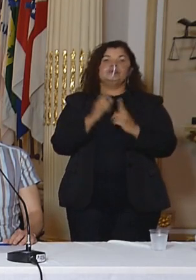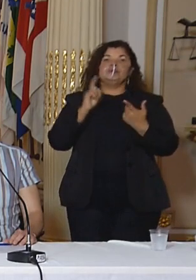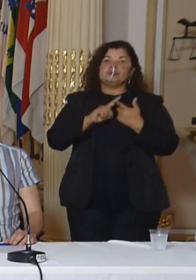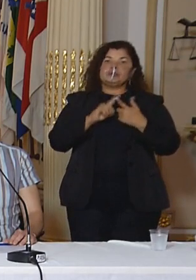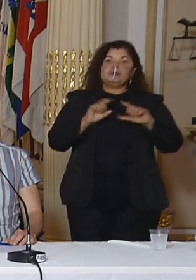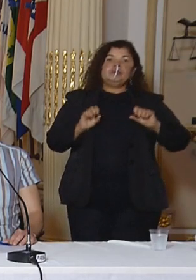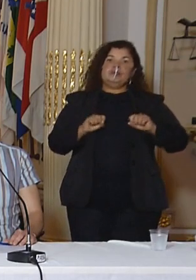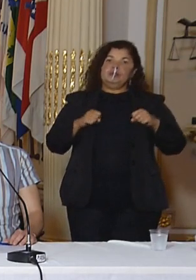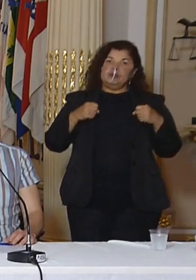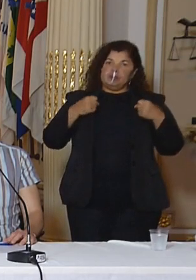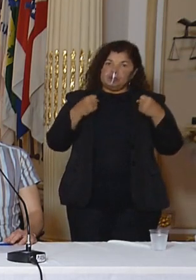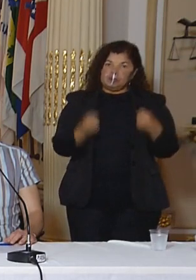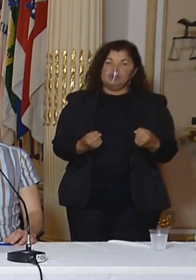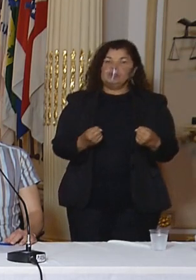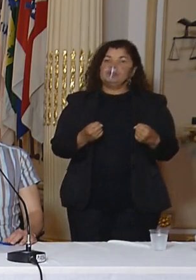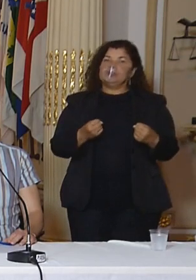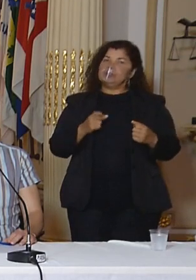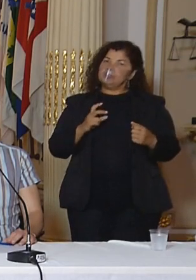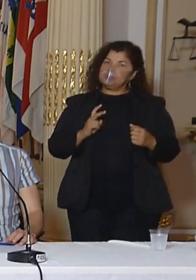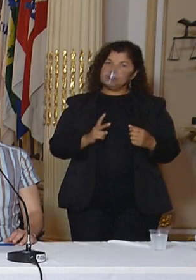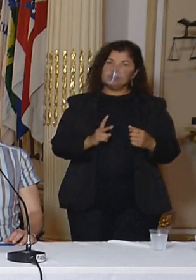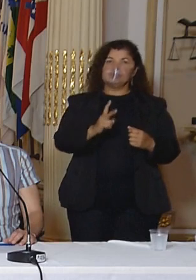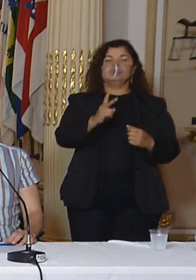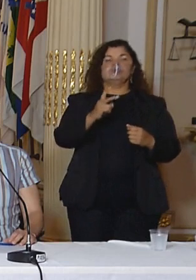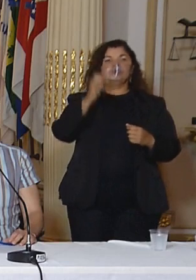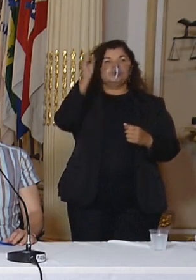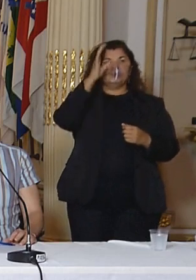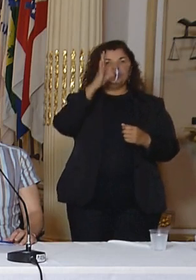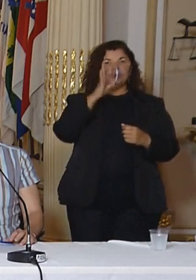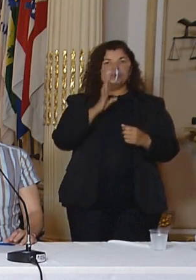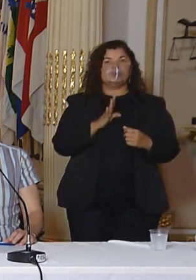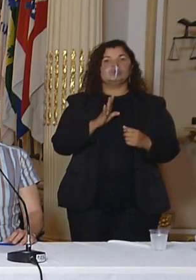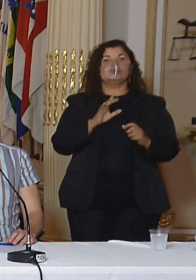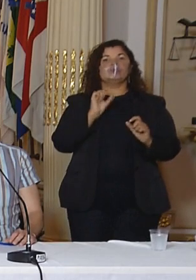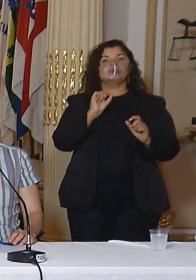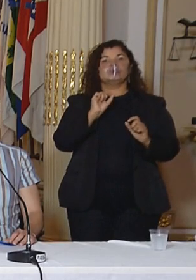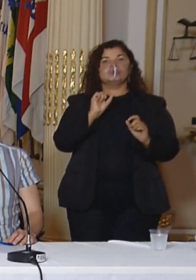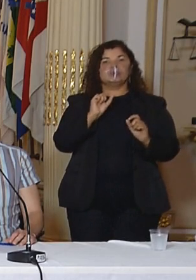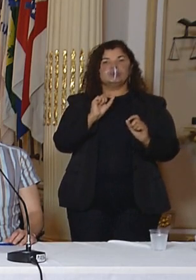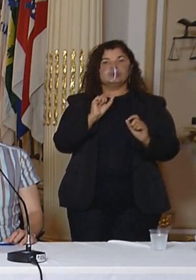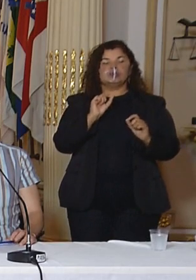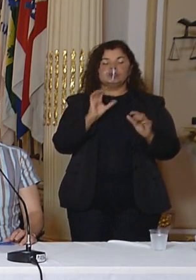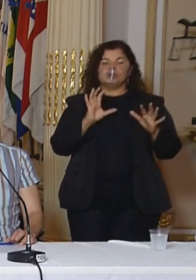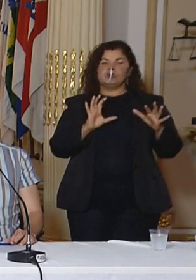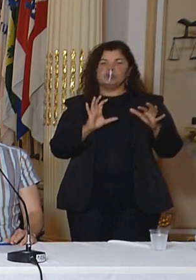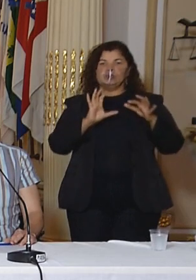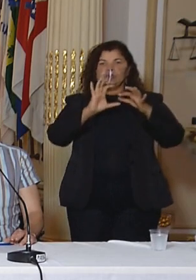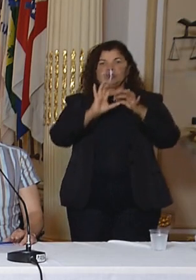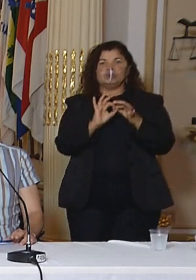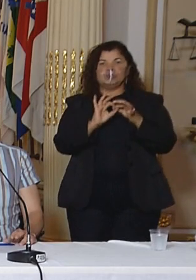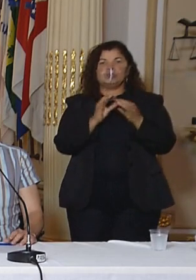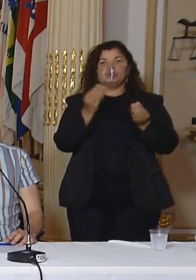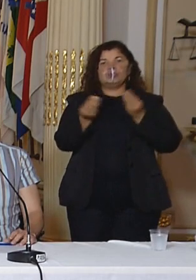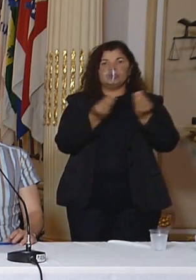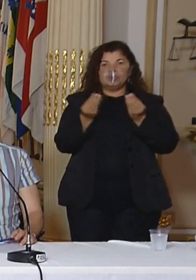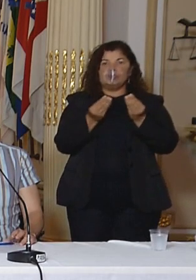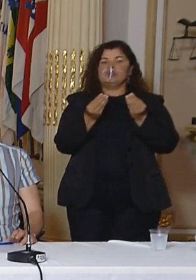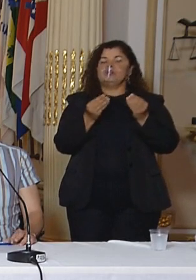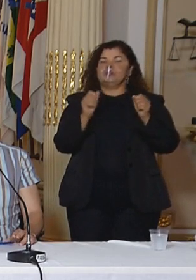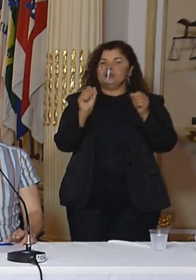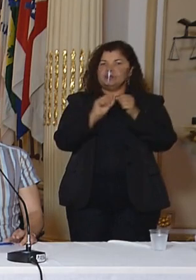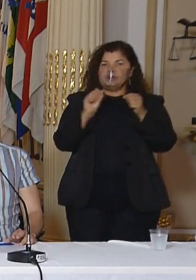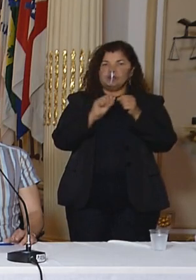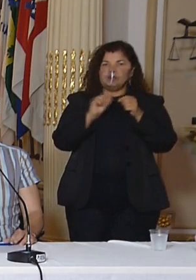esforço sem precedentes e sem igual no Brasil, no sentido conjunto de fazer, em tempo